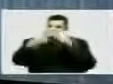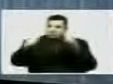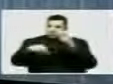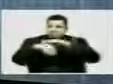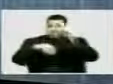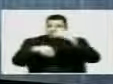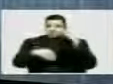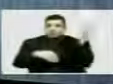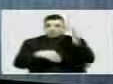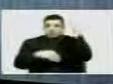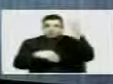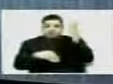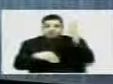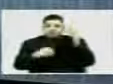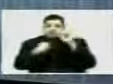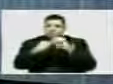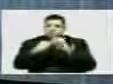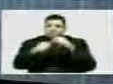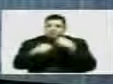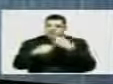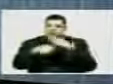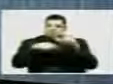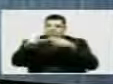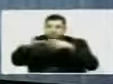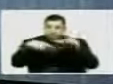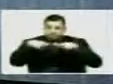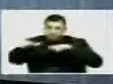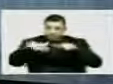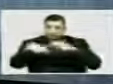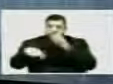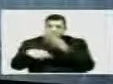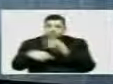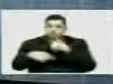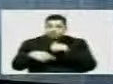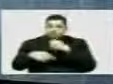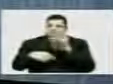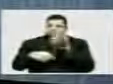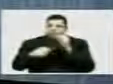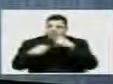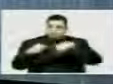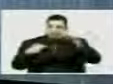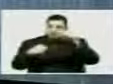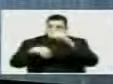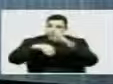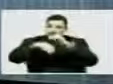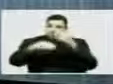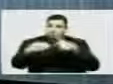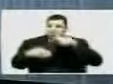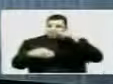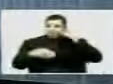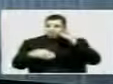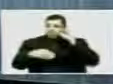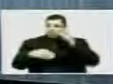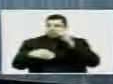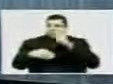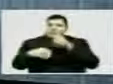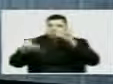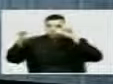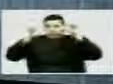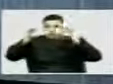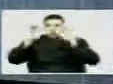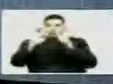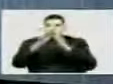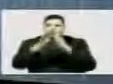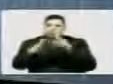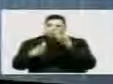coisas mais importantes para concentrar os nossos esforços. Eu, inclusive, fui consultado ontem pela imprensa e